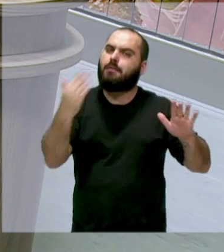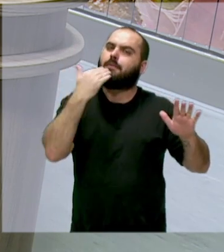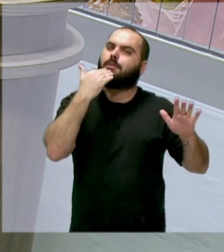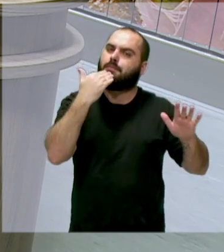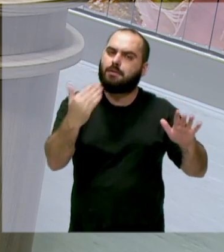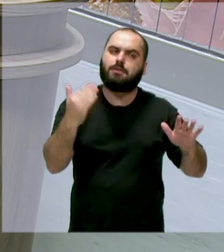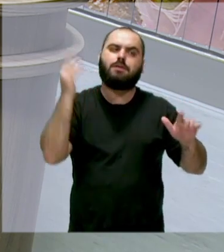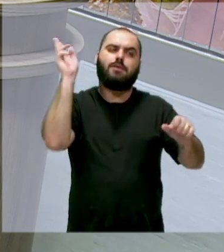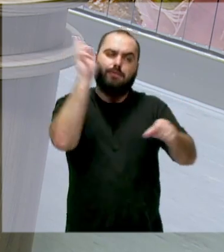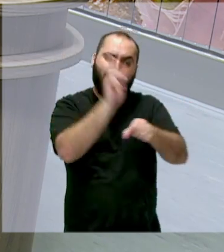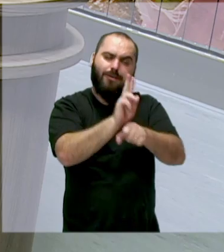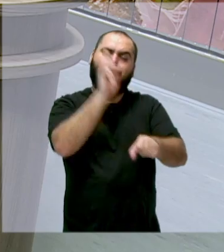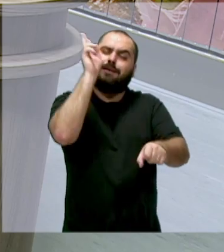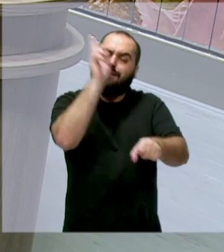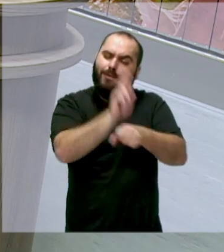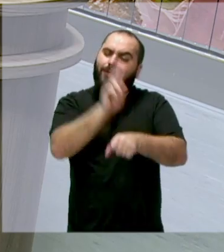prevenção.